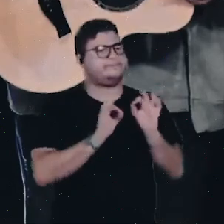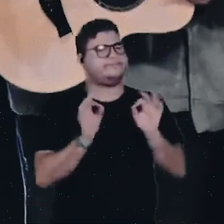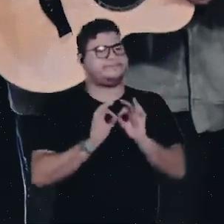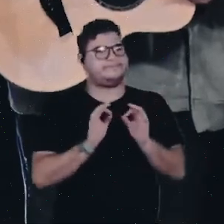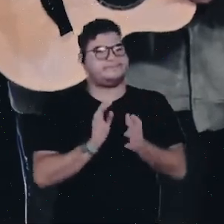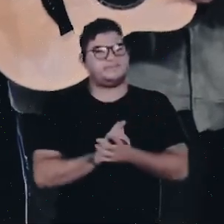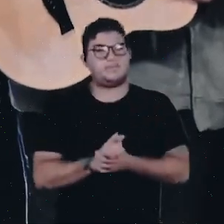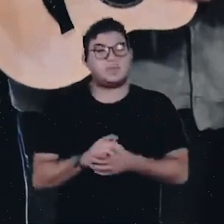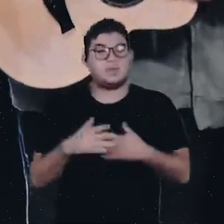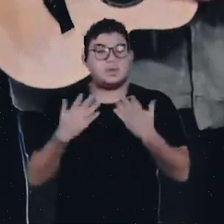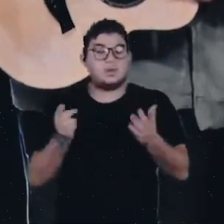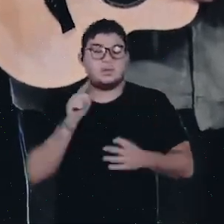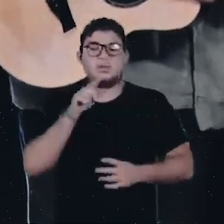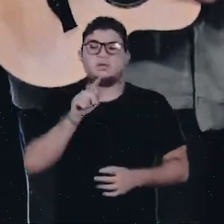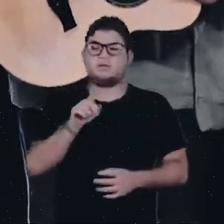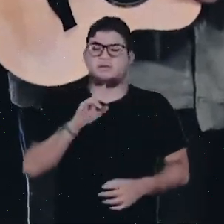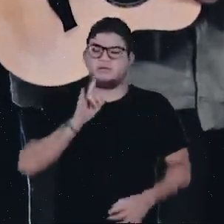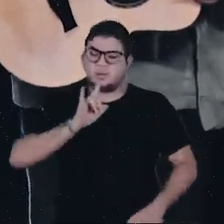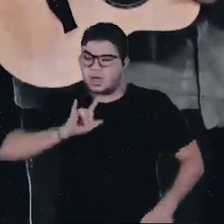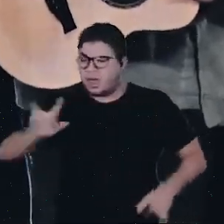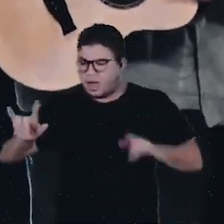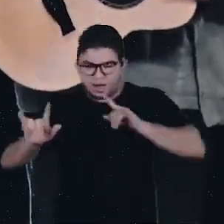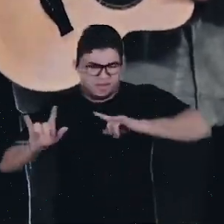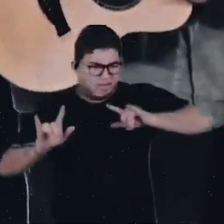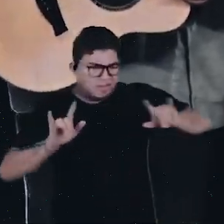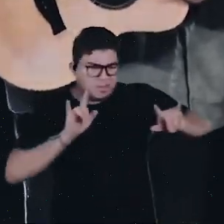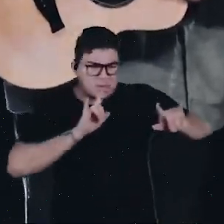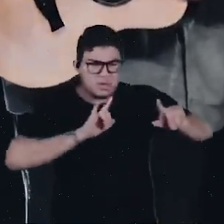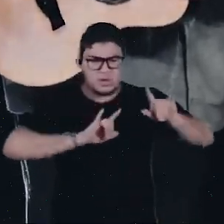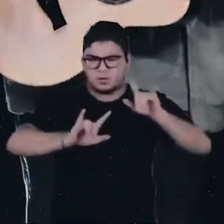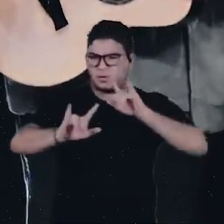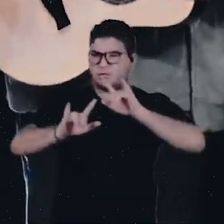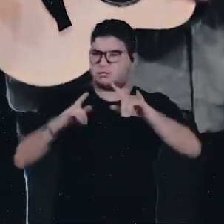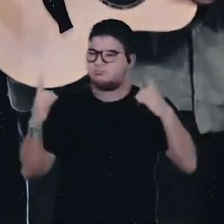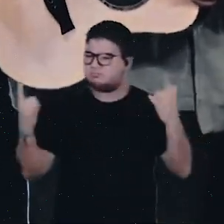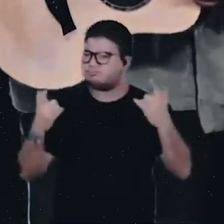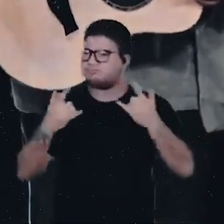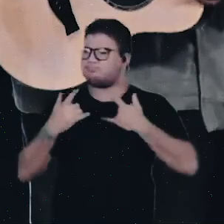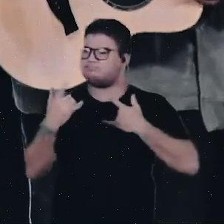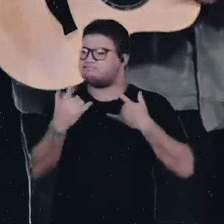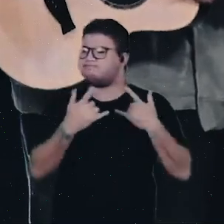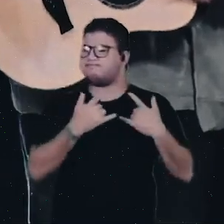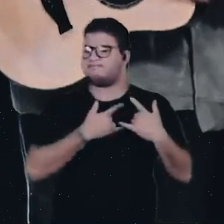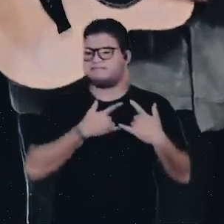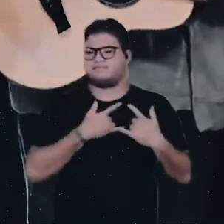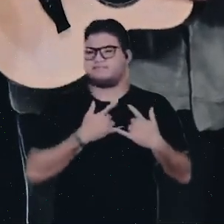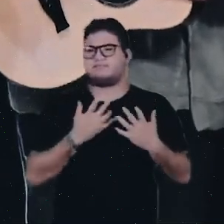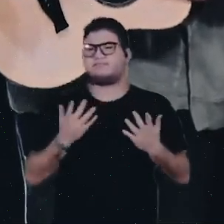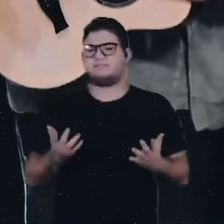Quando você ama os outros como você ama a si mesmo,